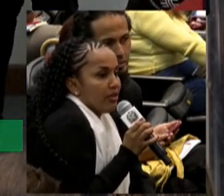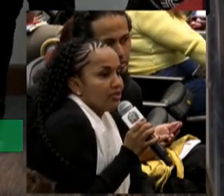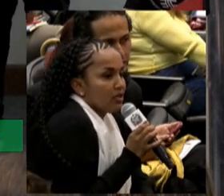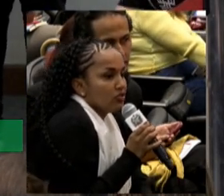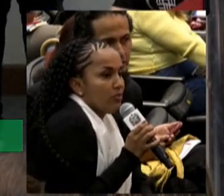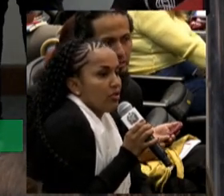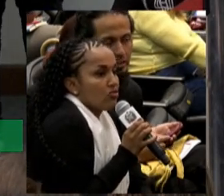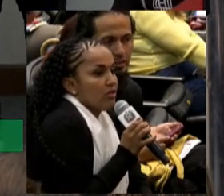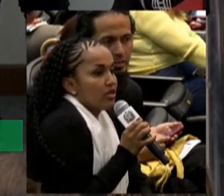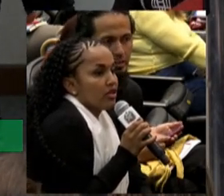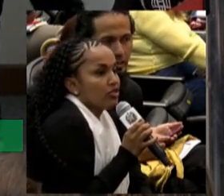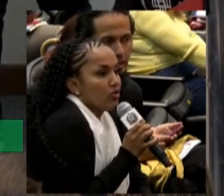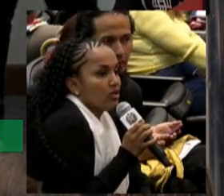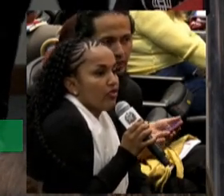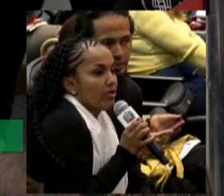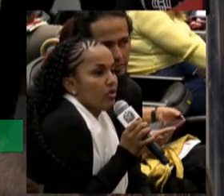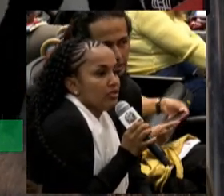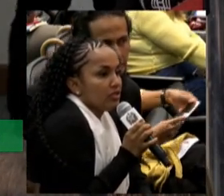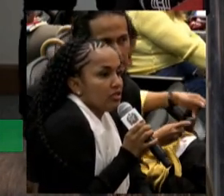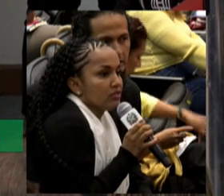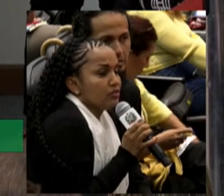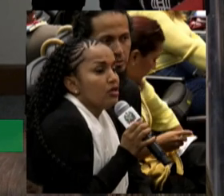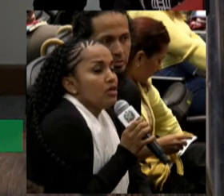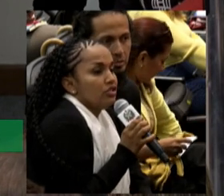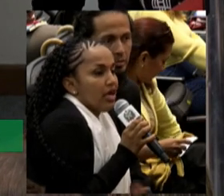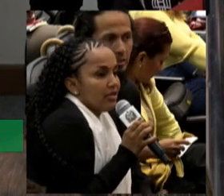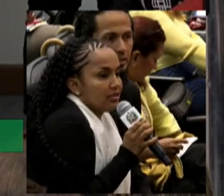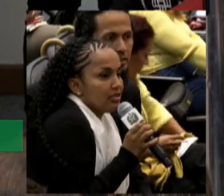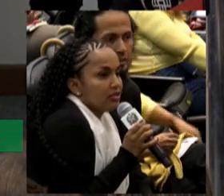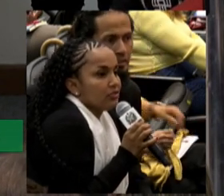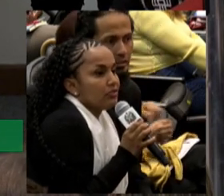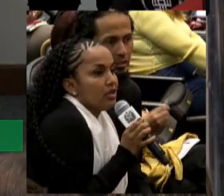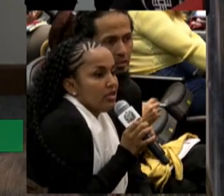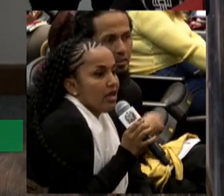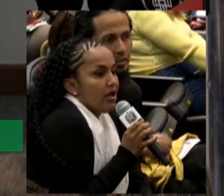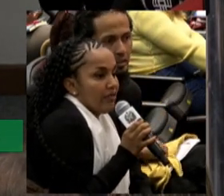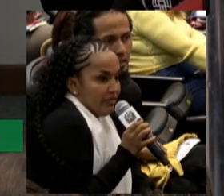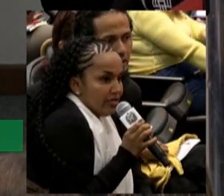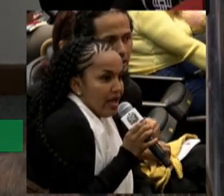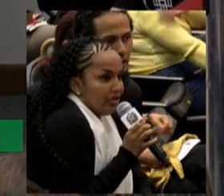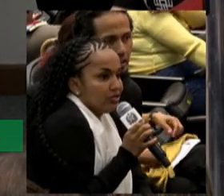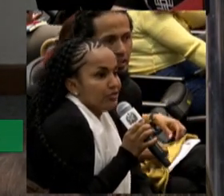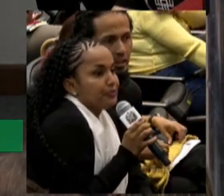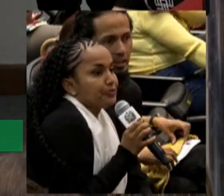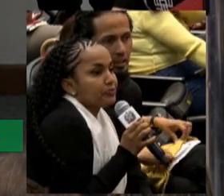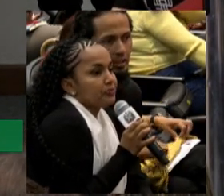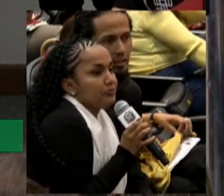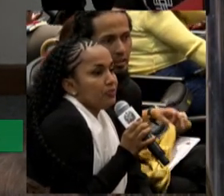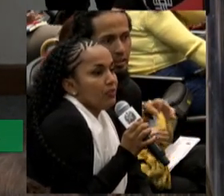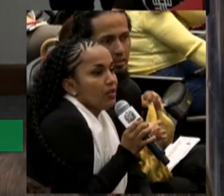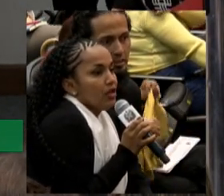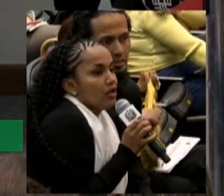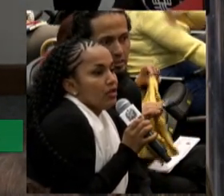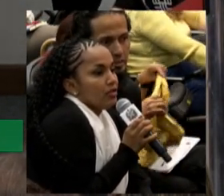de opressão sobre isso, sobre essas questões, da forma que eu me cismo, de racismo, e é verdade, sim.